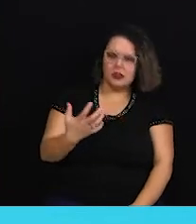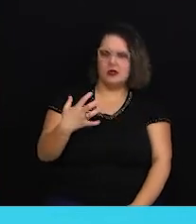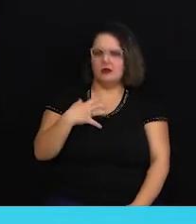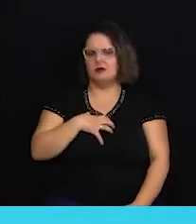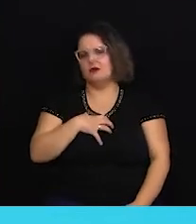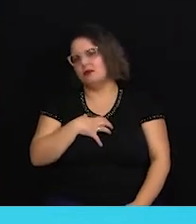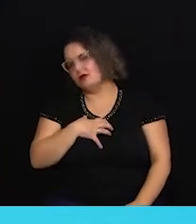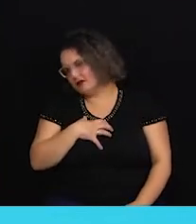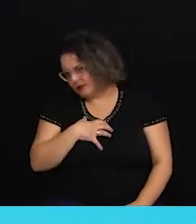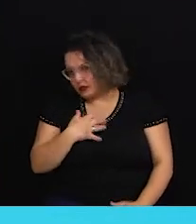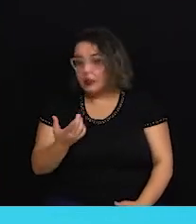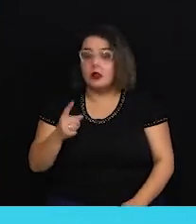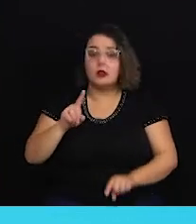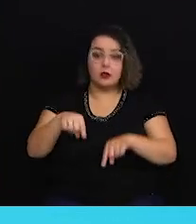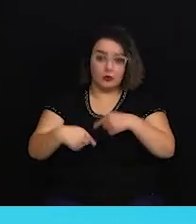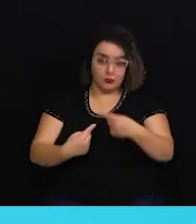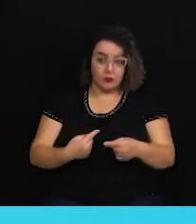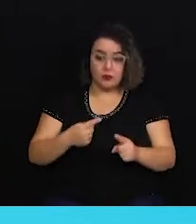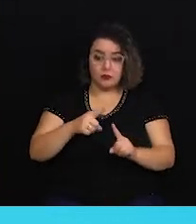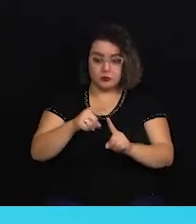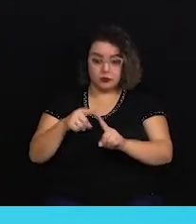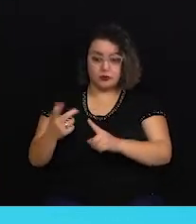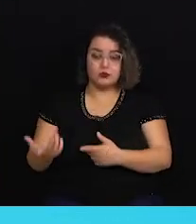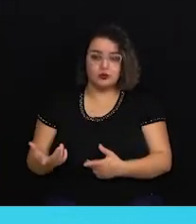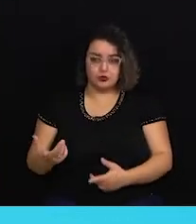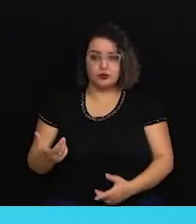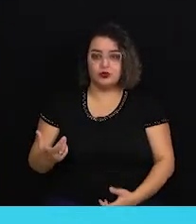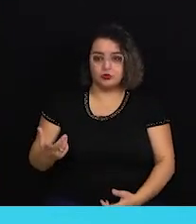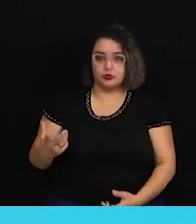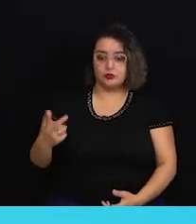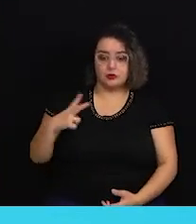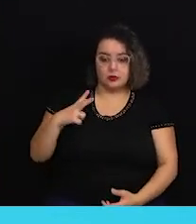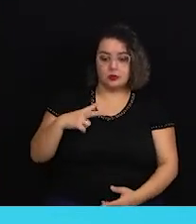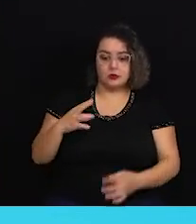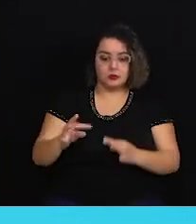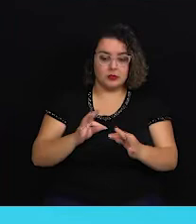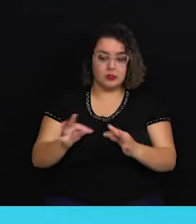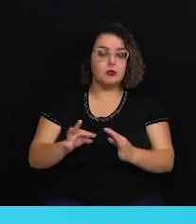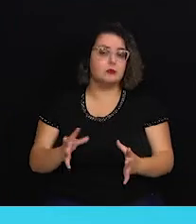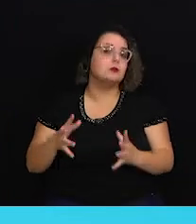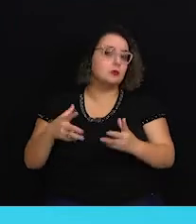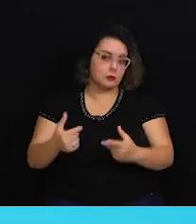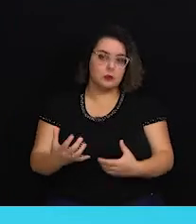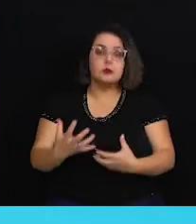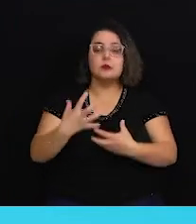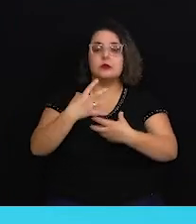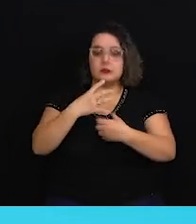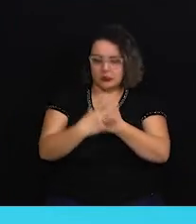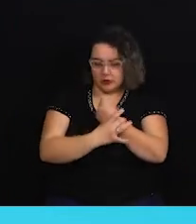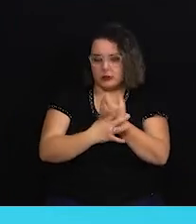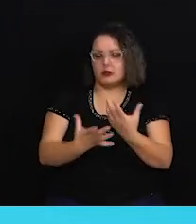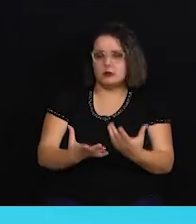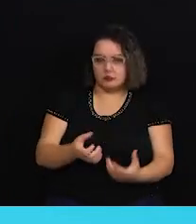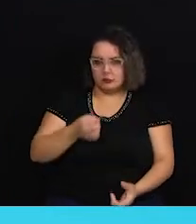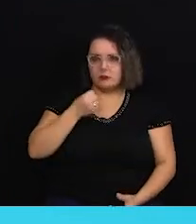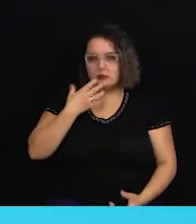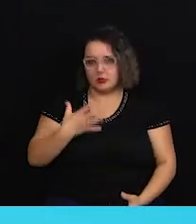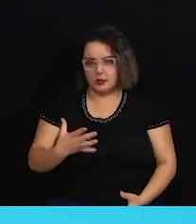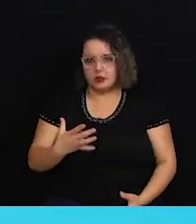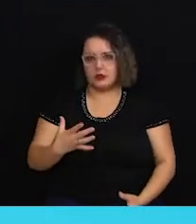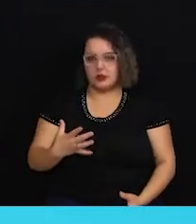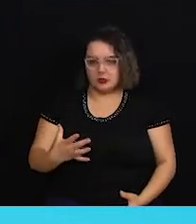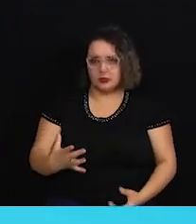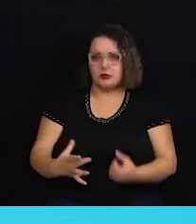de repente ele sentiu algum desconforto. A gente tem outras opções de individualizar essa técnica com toda a segurança para o bem-estar